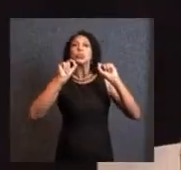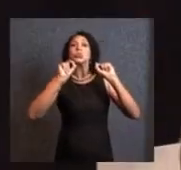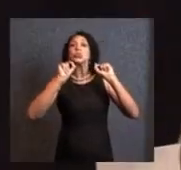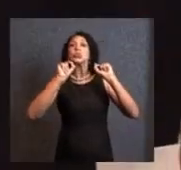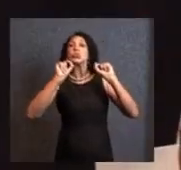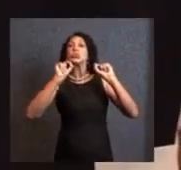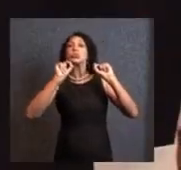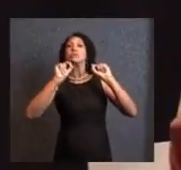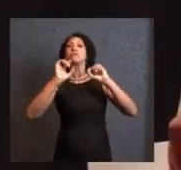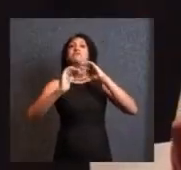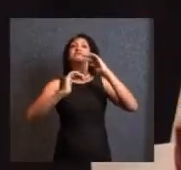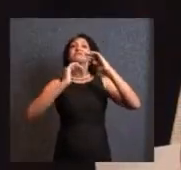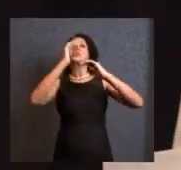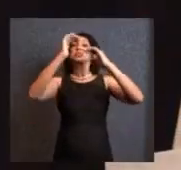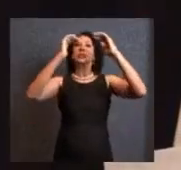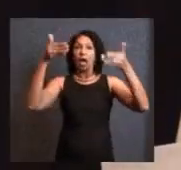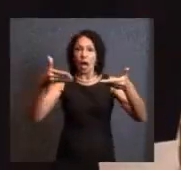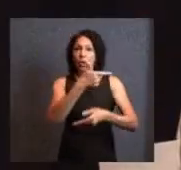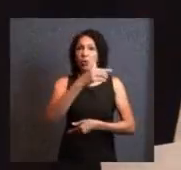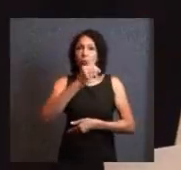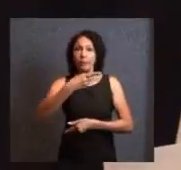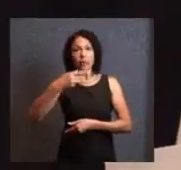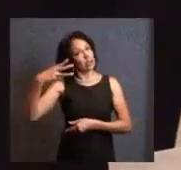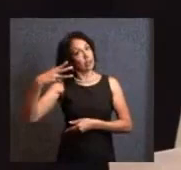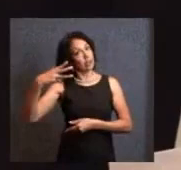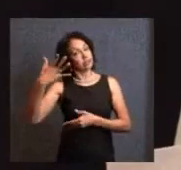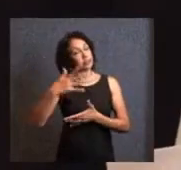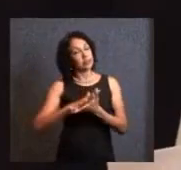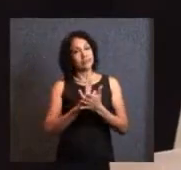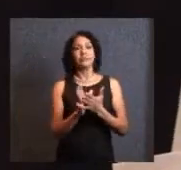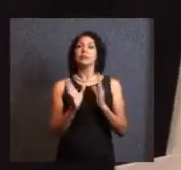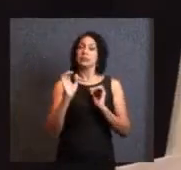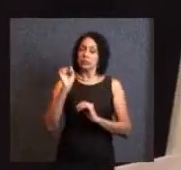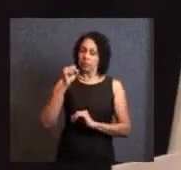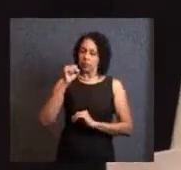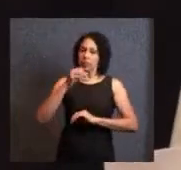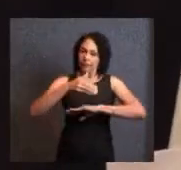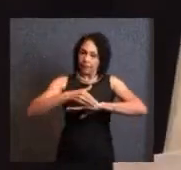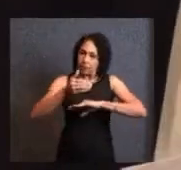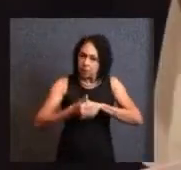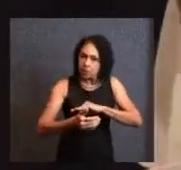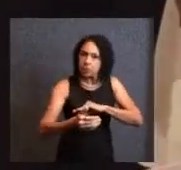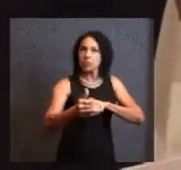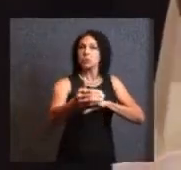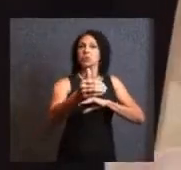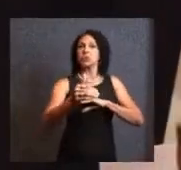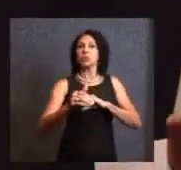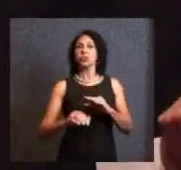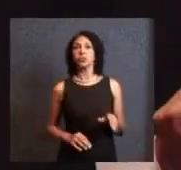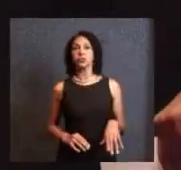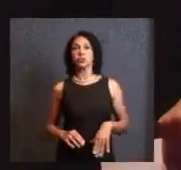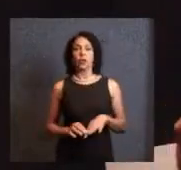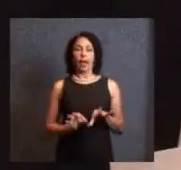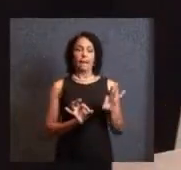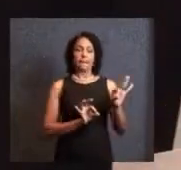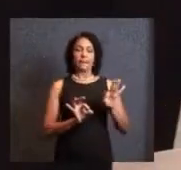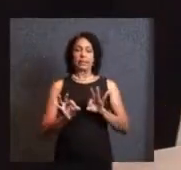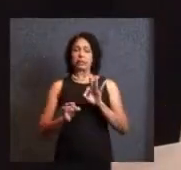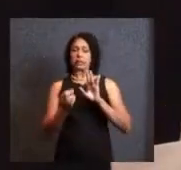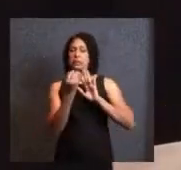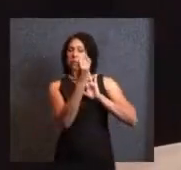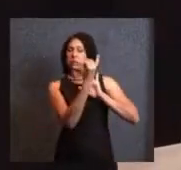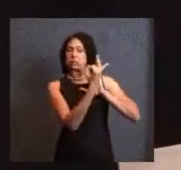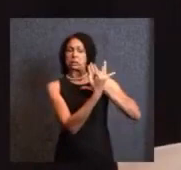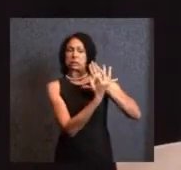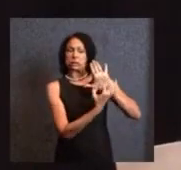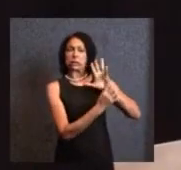desenvolvidas esse ano de 2023. É claro que a partir de hoje nós vamos entrar no detalhamento dessas